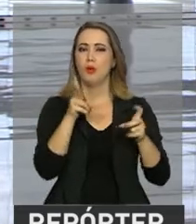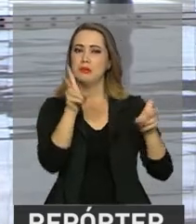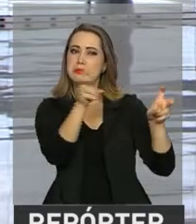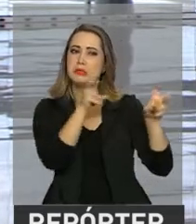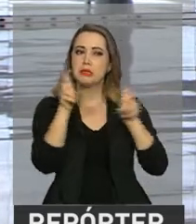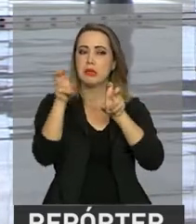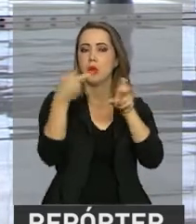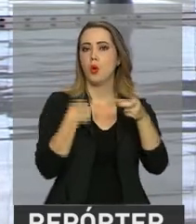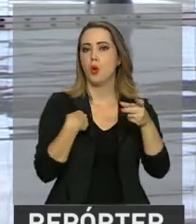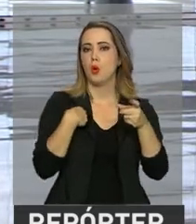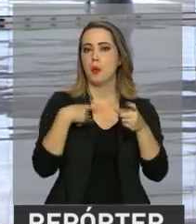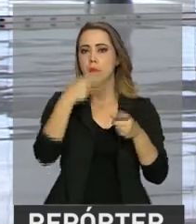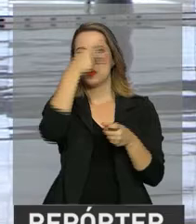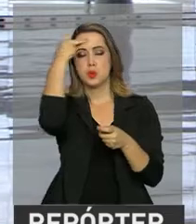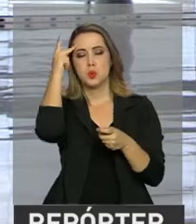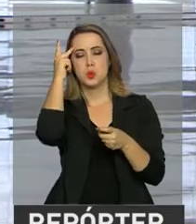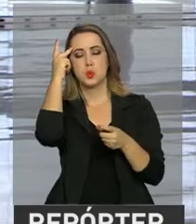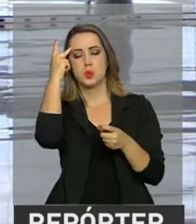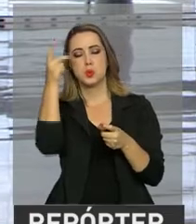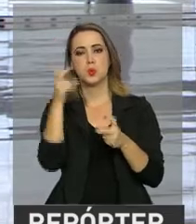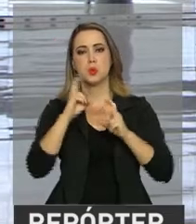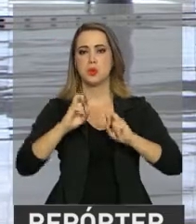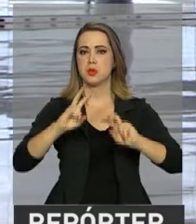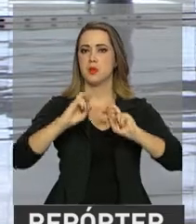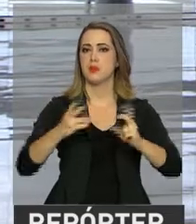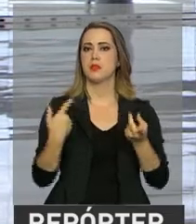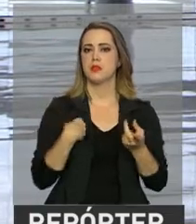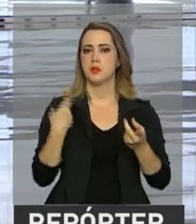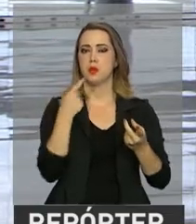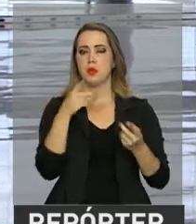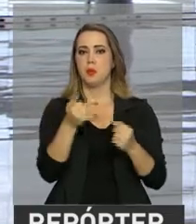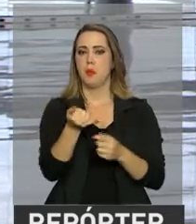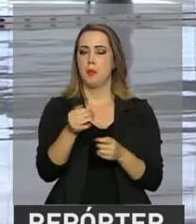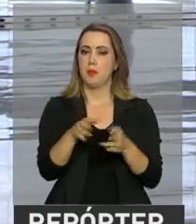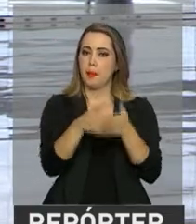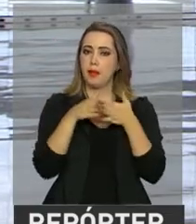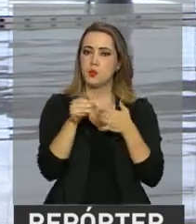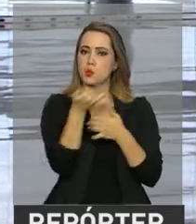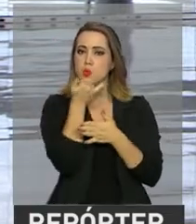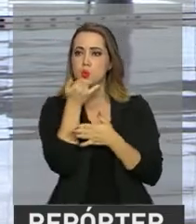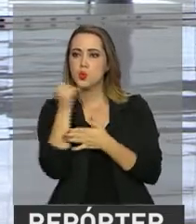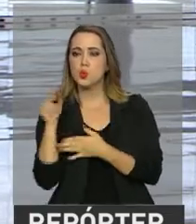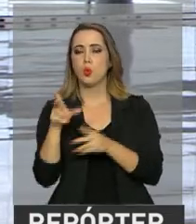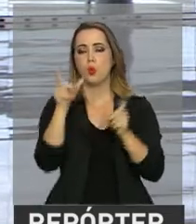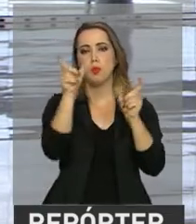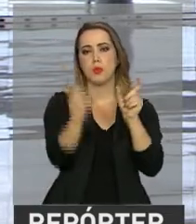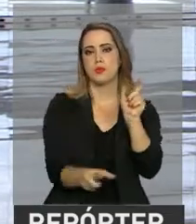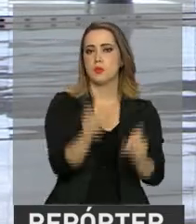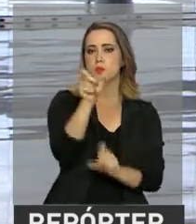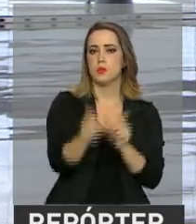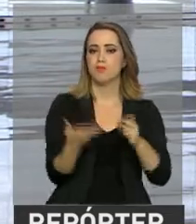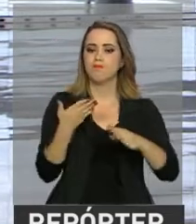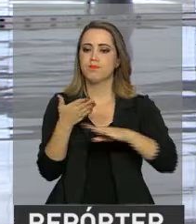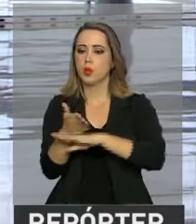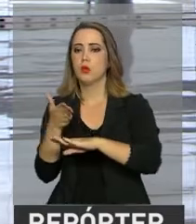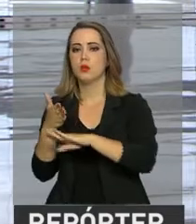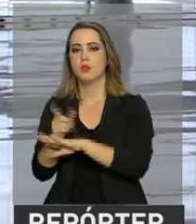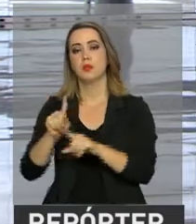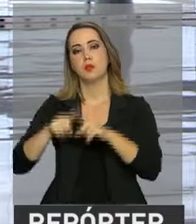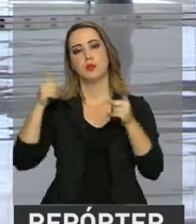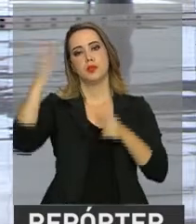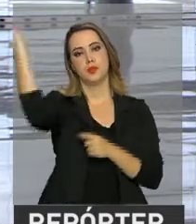dadas peço desculpas aos que estão sendo por elas alcançados mas o brasil é maior do que tudo isso fecha